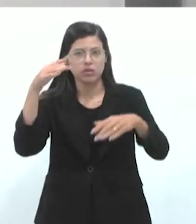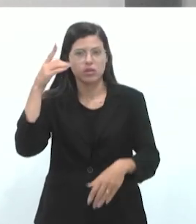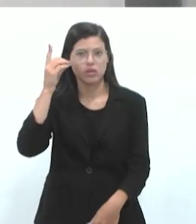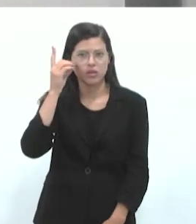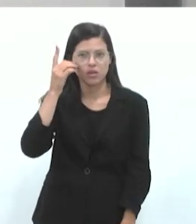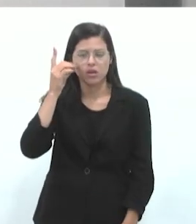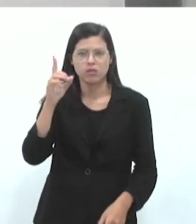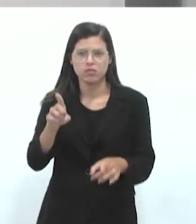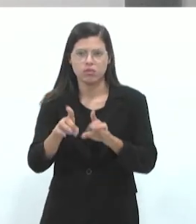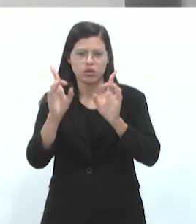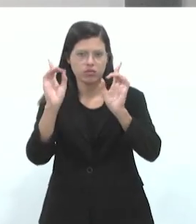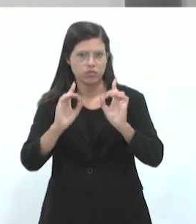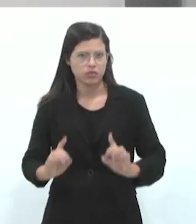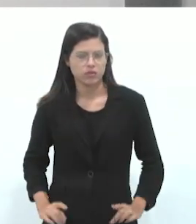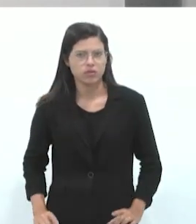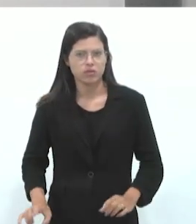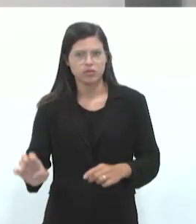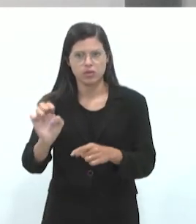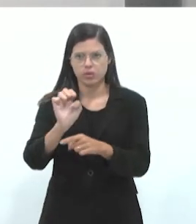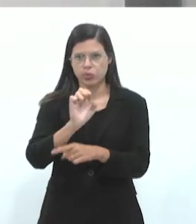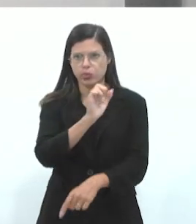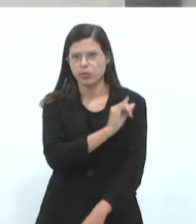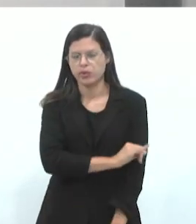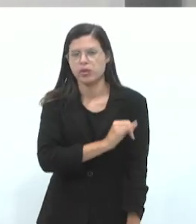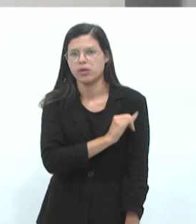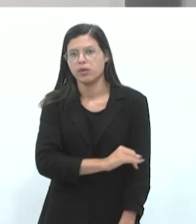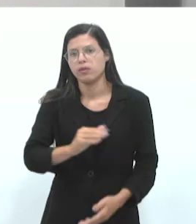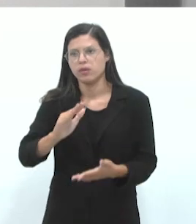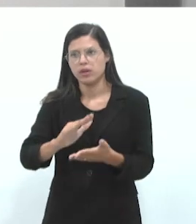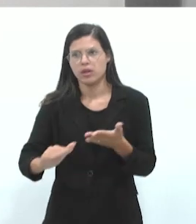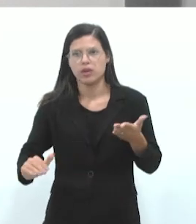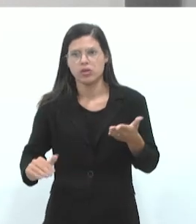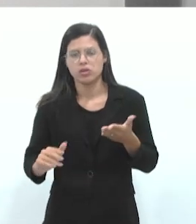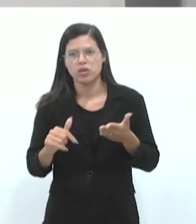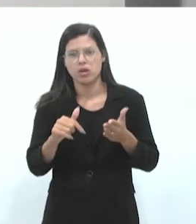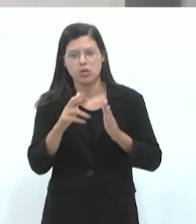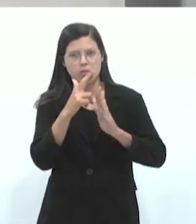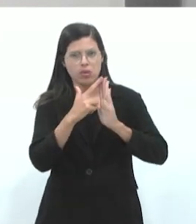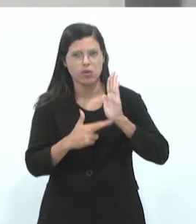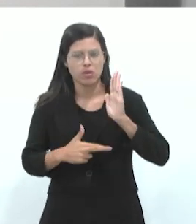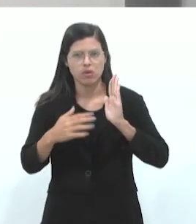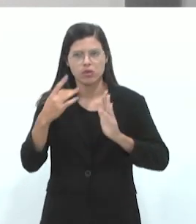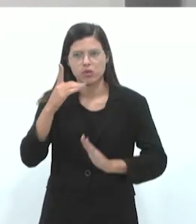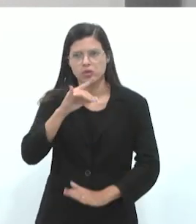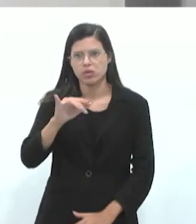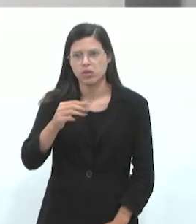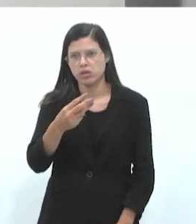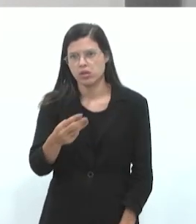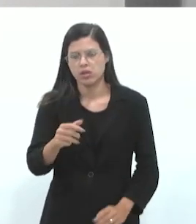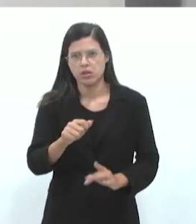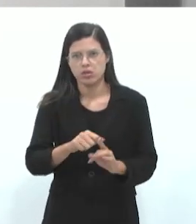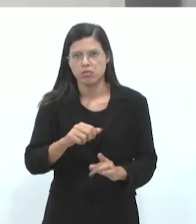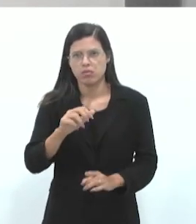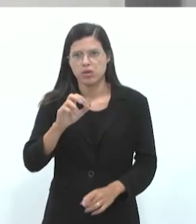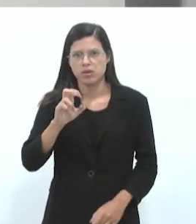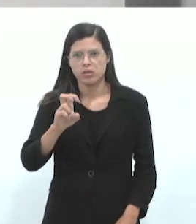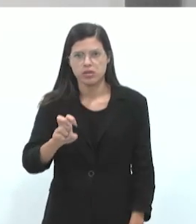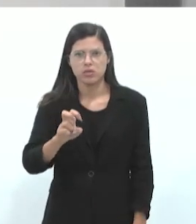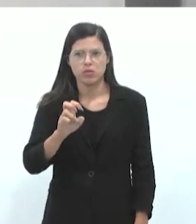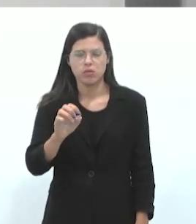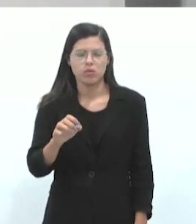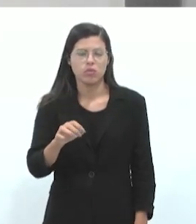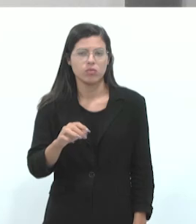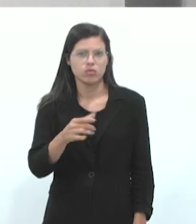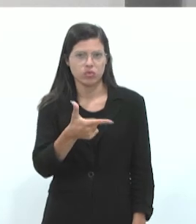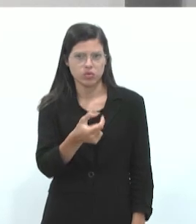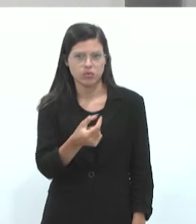com deficiência no estado do Rio de Janeiro. Foi retirado de pauta pelo relator no dia 3/5 de 2024, com alteração